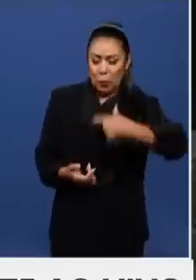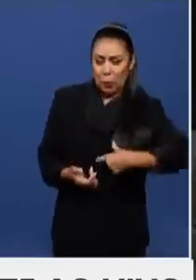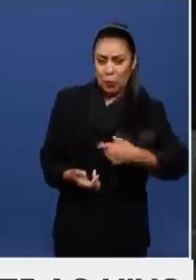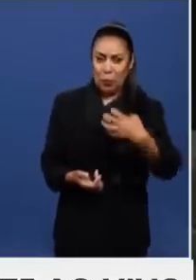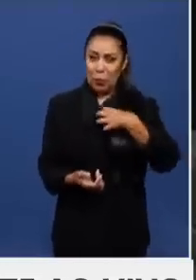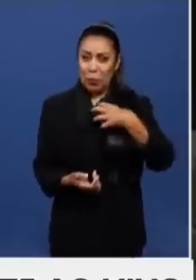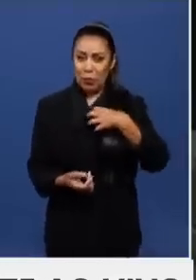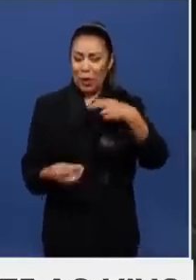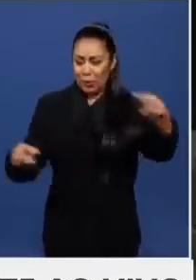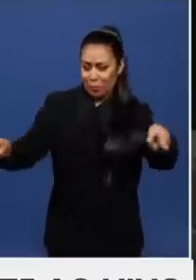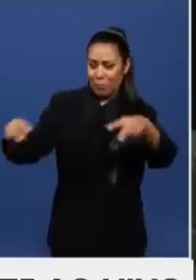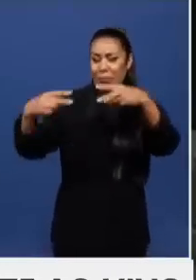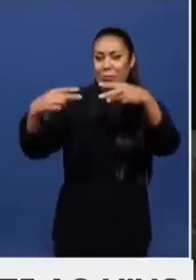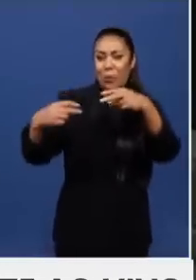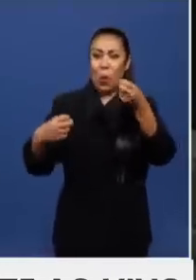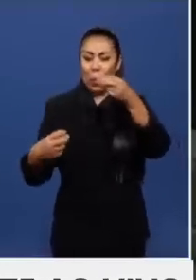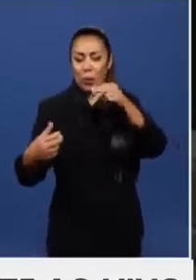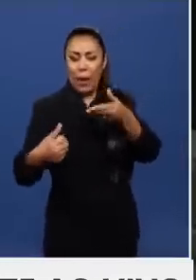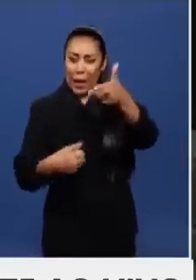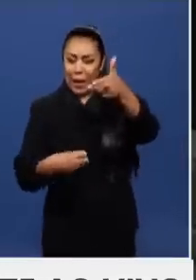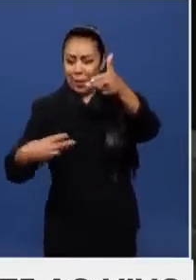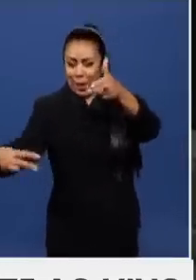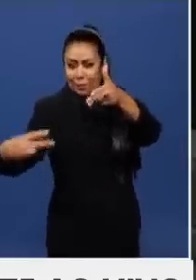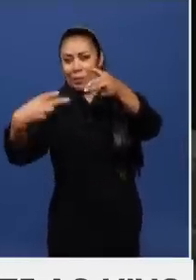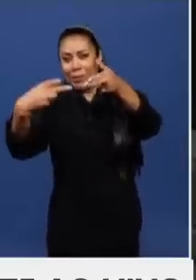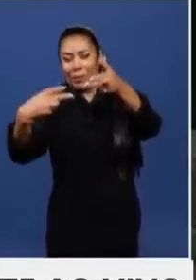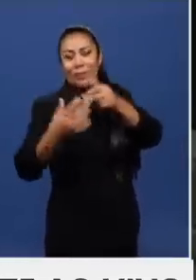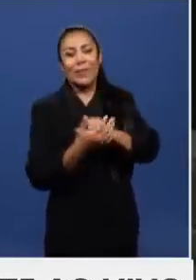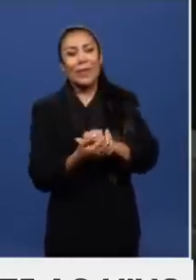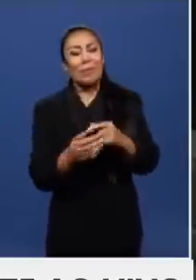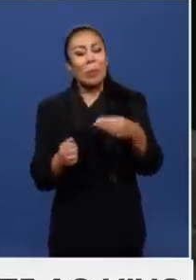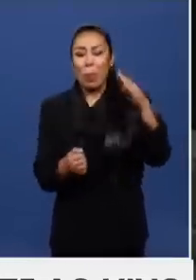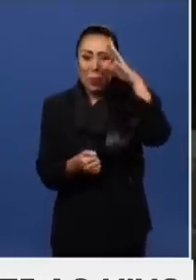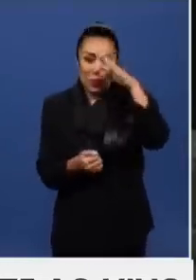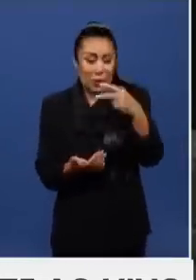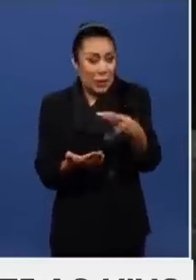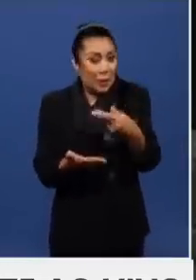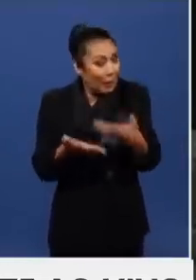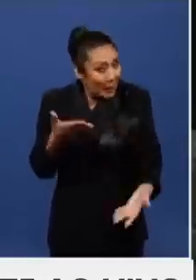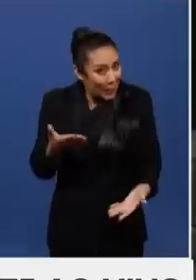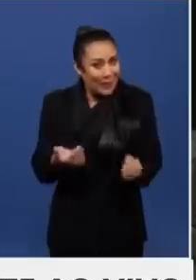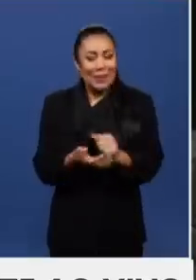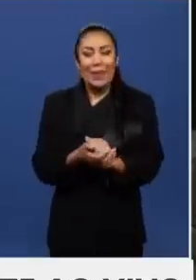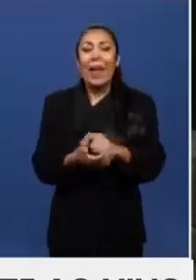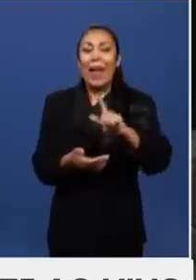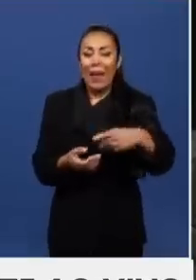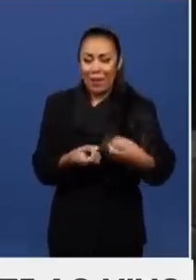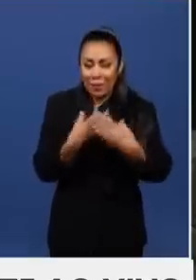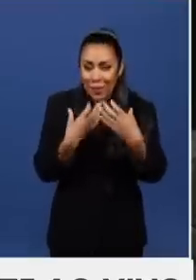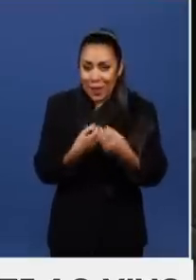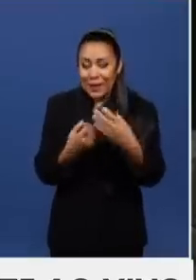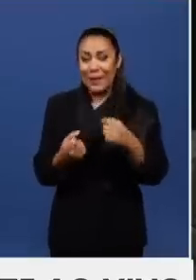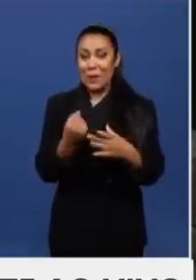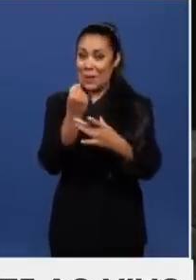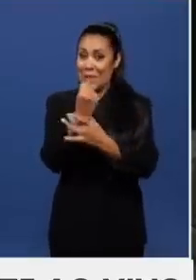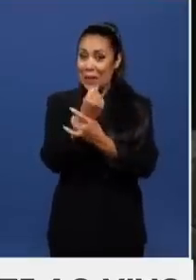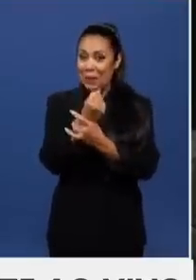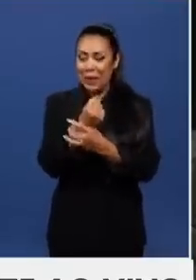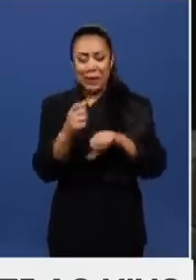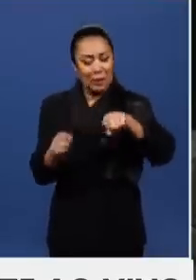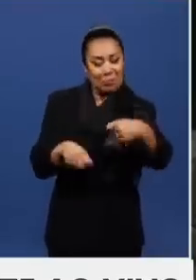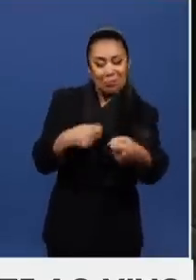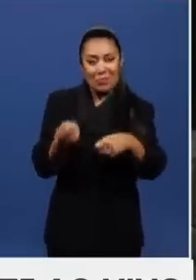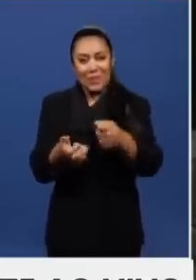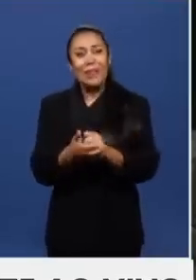candidato olhar nos olhos do espectador, olhar nos olhos do adversário, coisa que o Bolsonaro não fez, isso é uma informação, a segurança, o gestual,